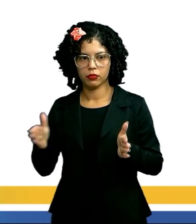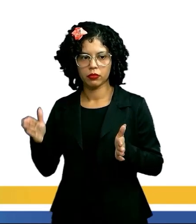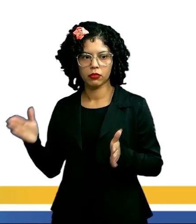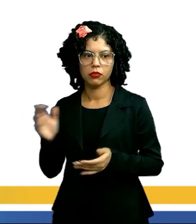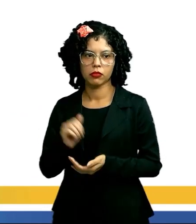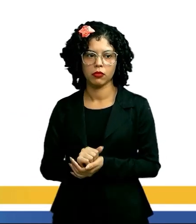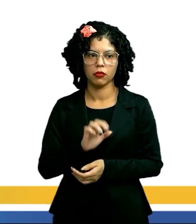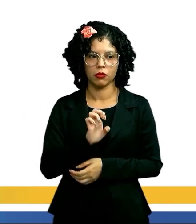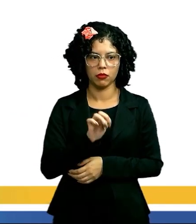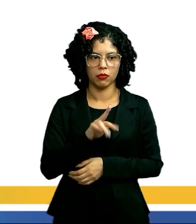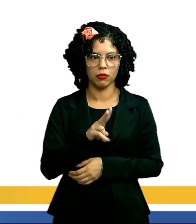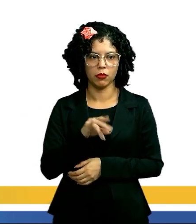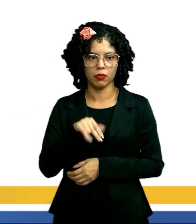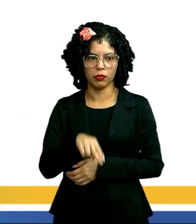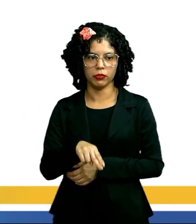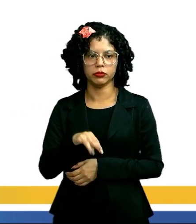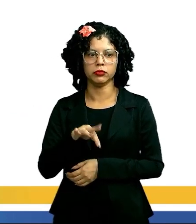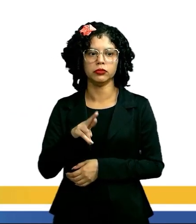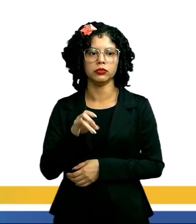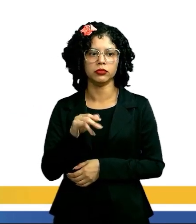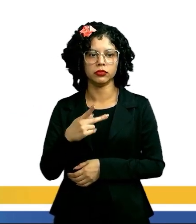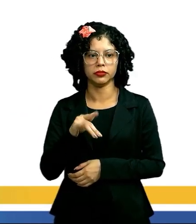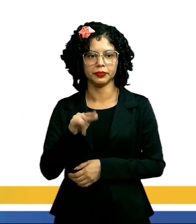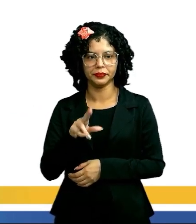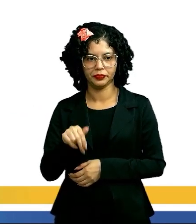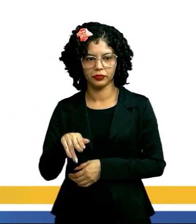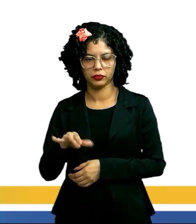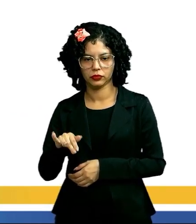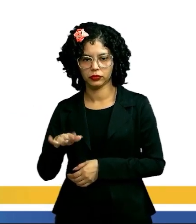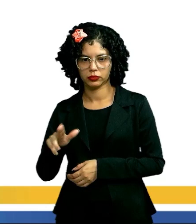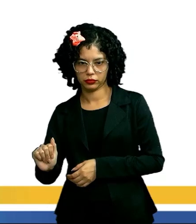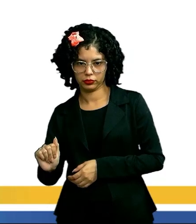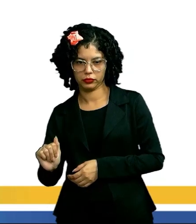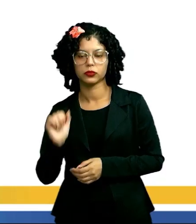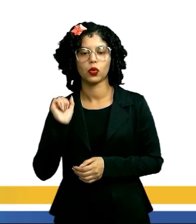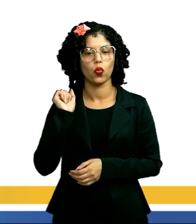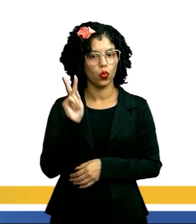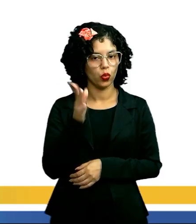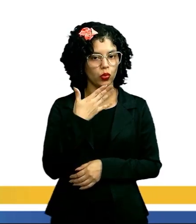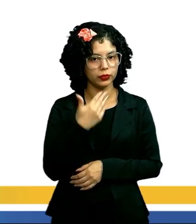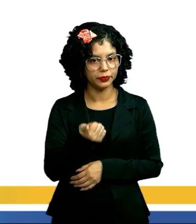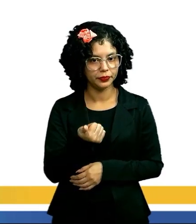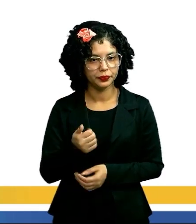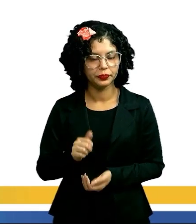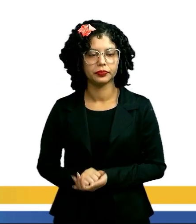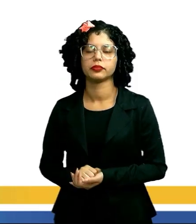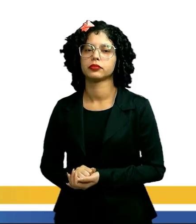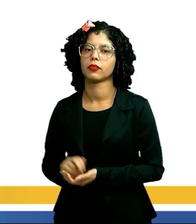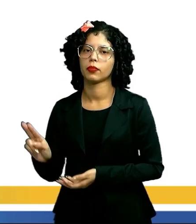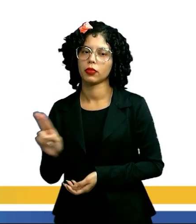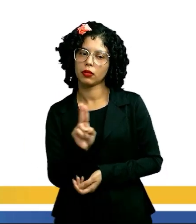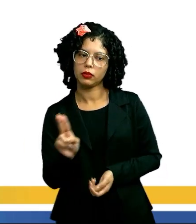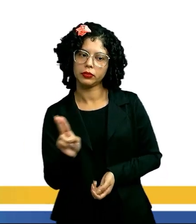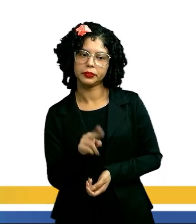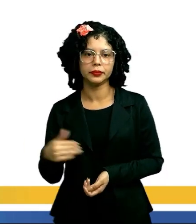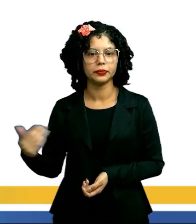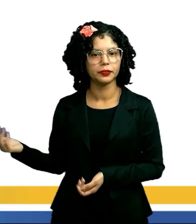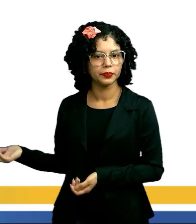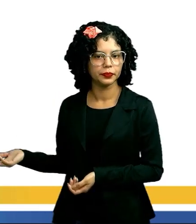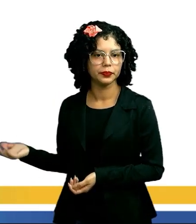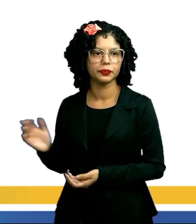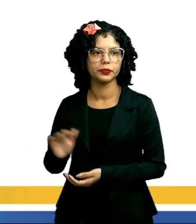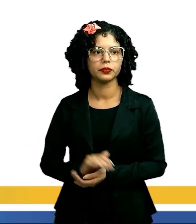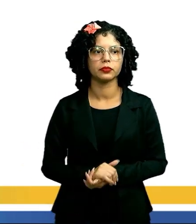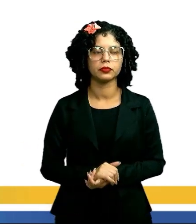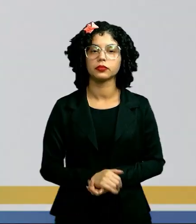alfabética etil, metil, propanamida. Tudo bem? E aí nós temos a nomenclatura das